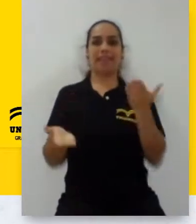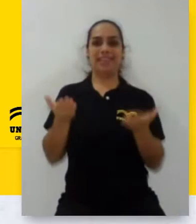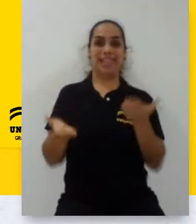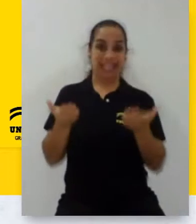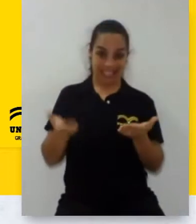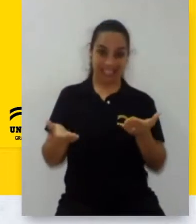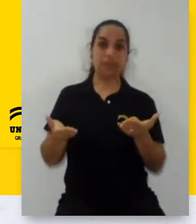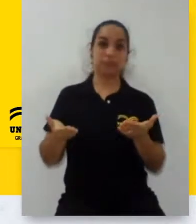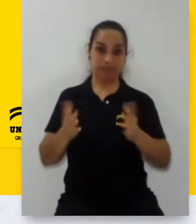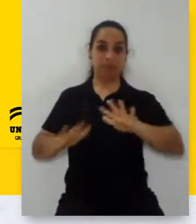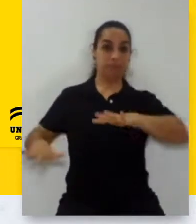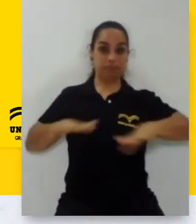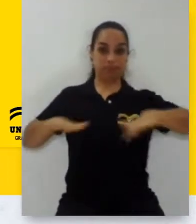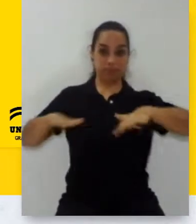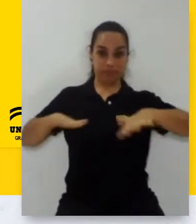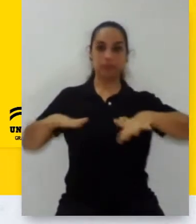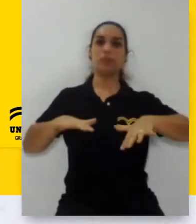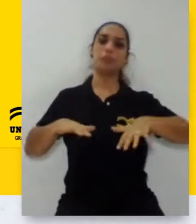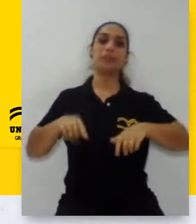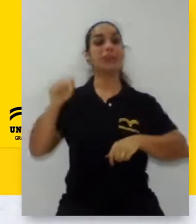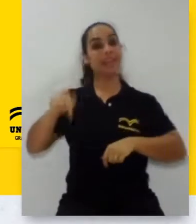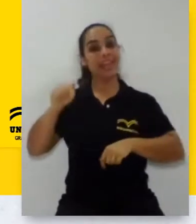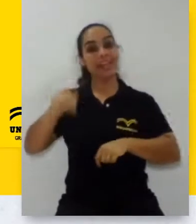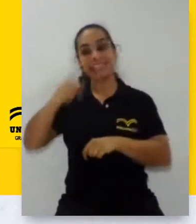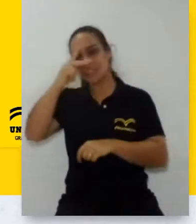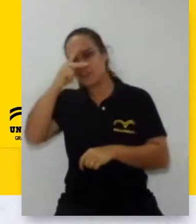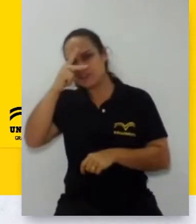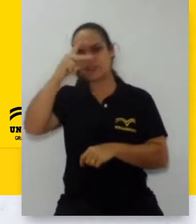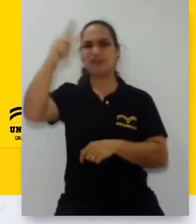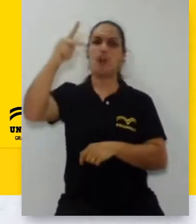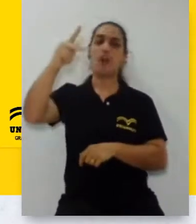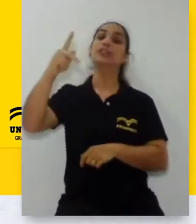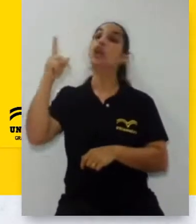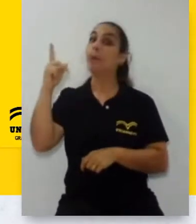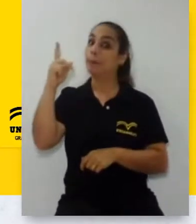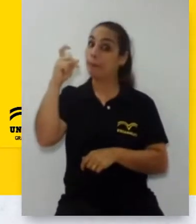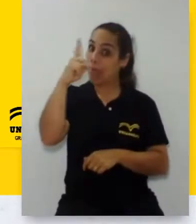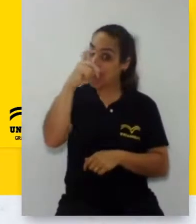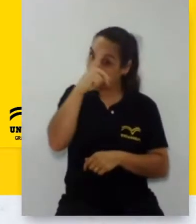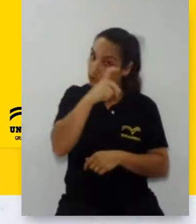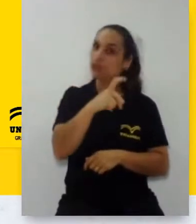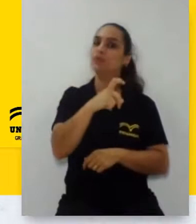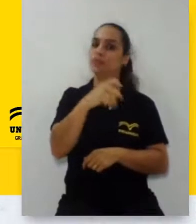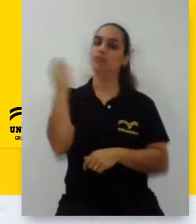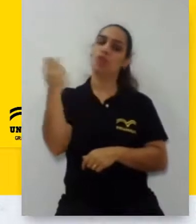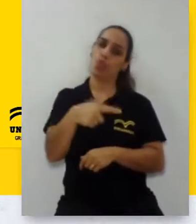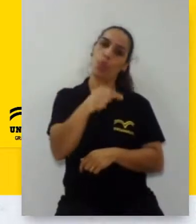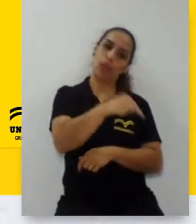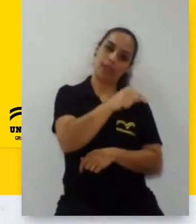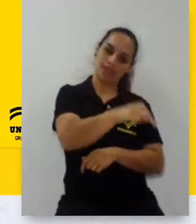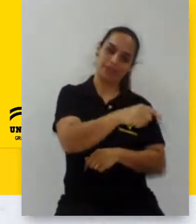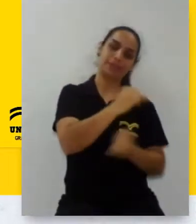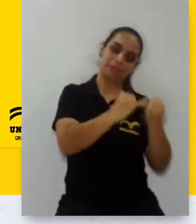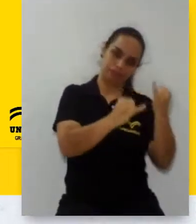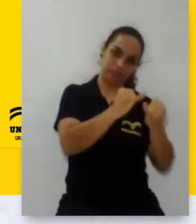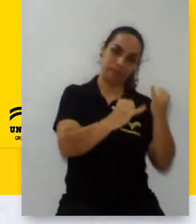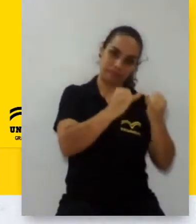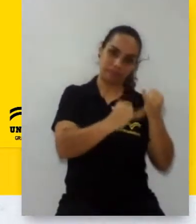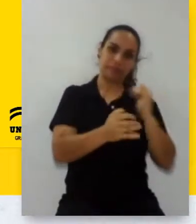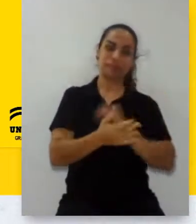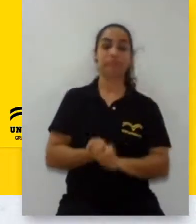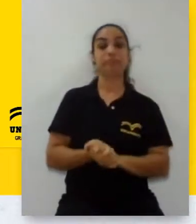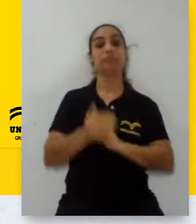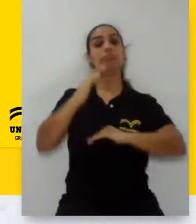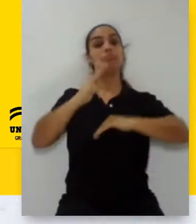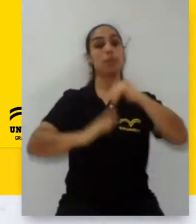Então, o exercício intenso, ele é um pouco mais difícil de ser feito. Na prática, a minha recomendação para vocês é o seguinte: pensem numa